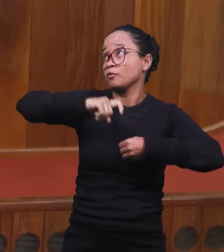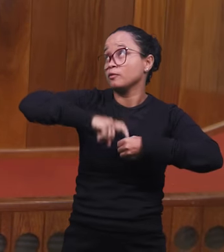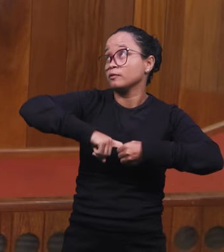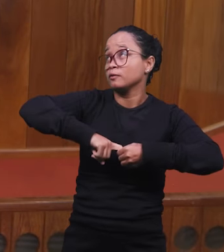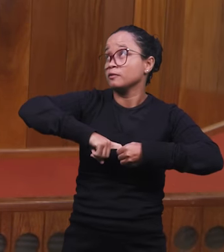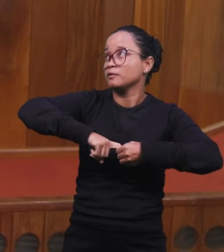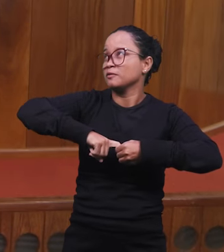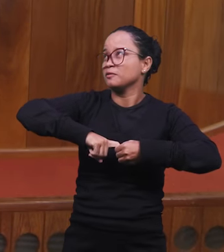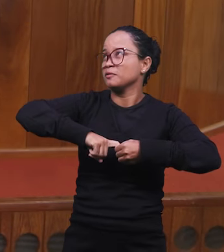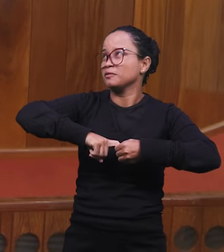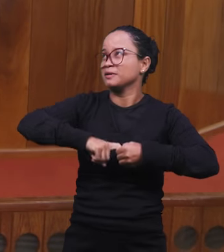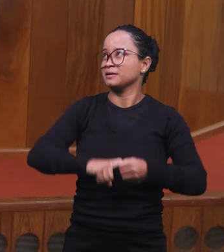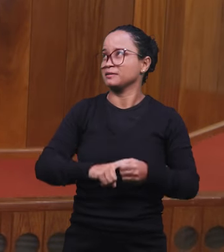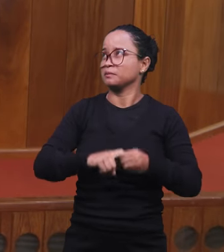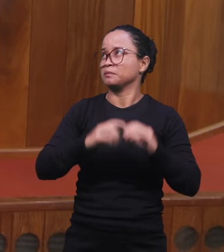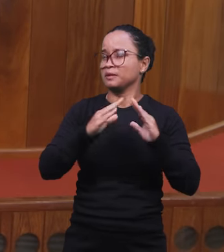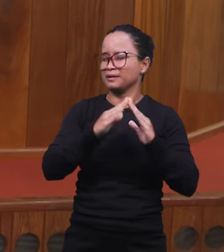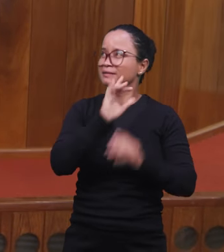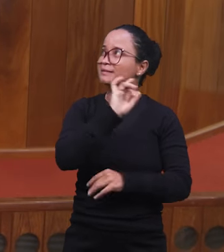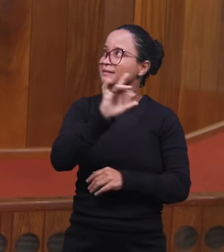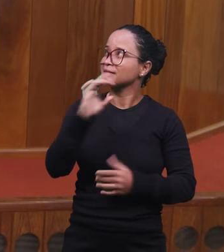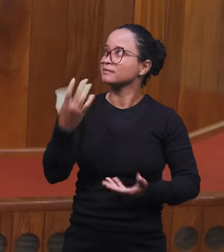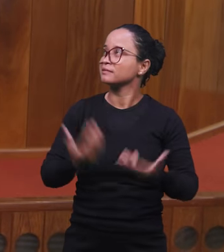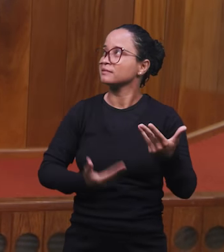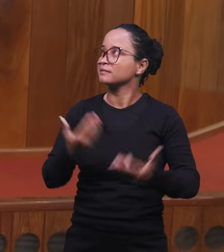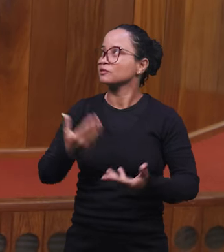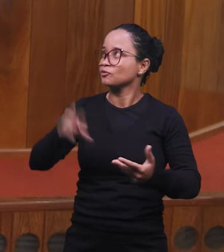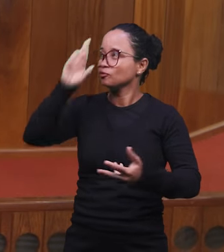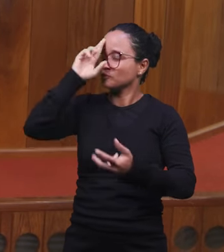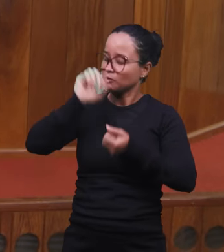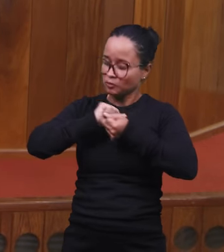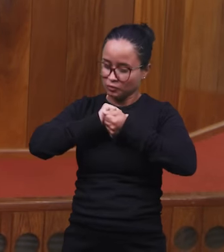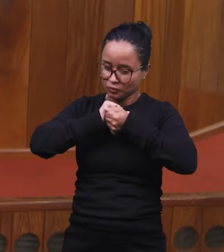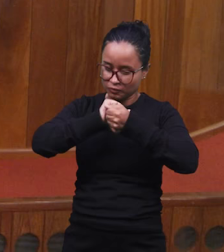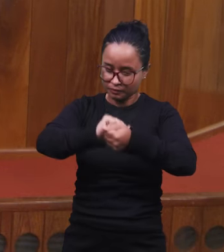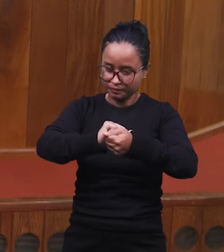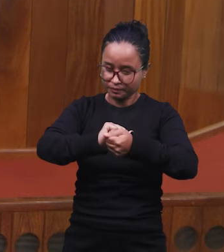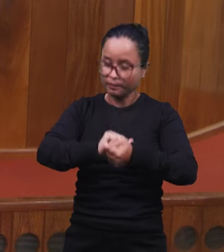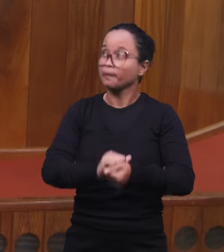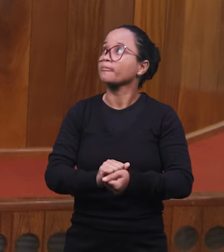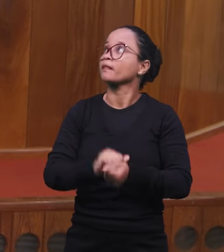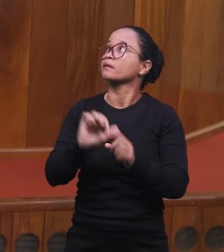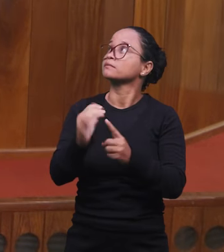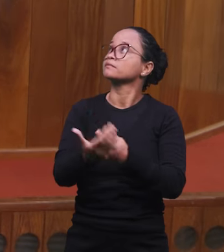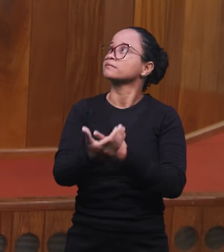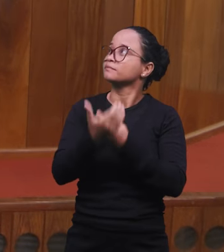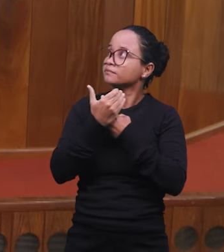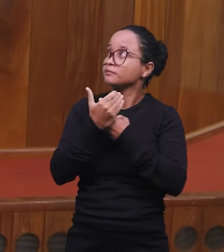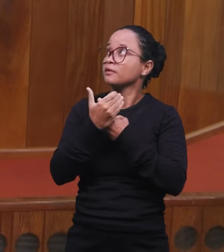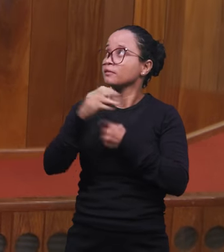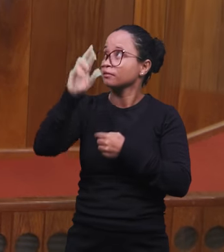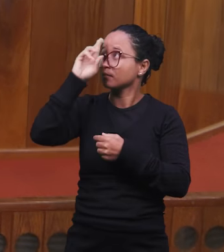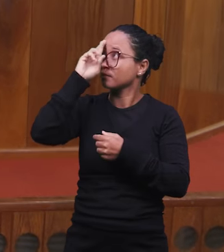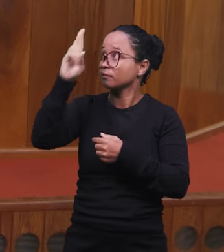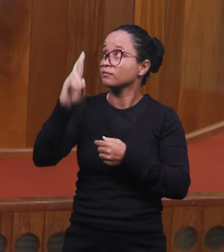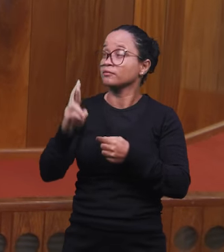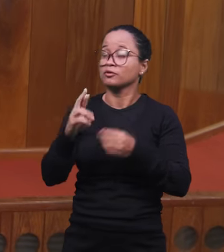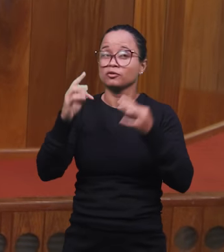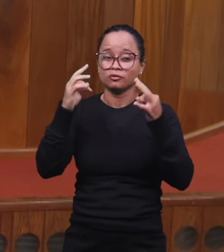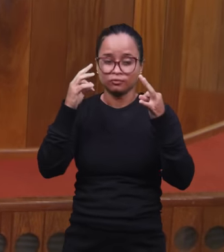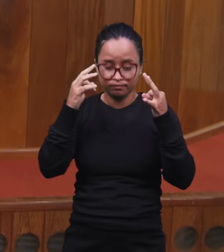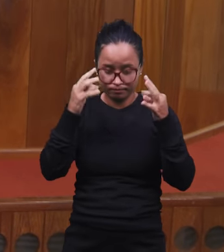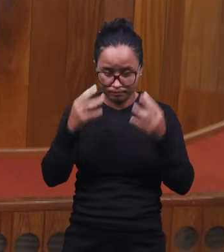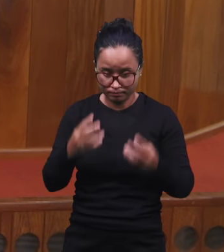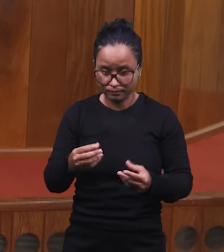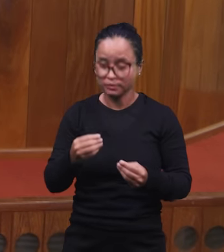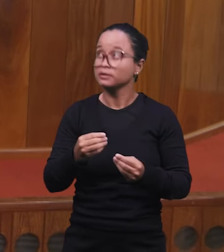que no retorno de cada servo teu, Senhor, tenhamos a tua companhia, tenhamos a tua proteção, nos guarda, Senhor, aqueles que